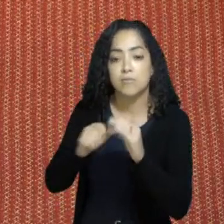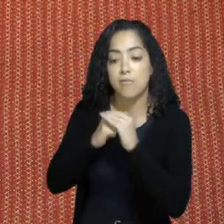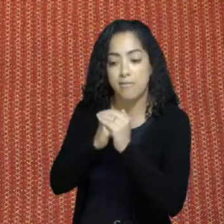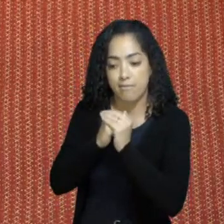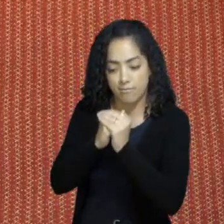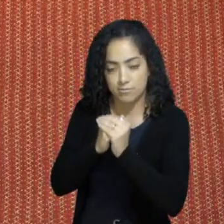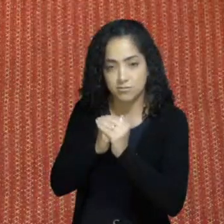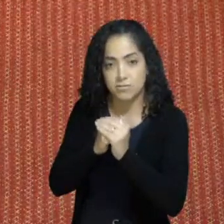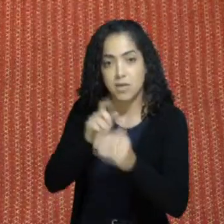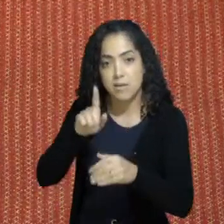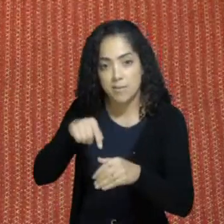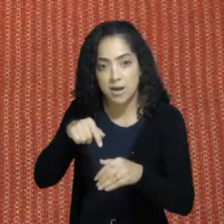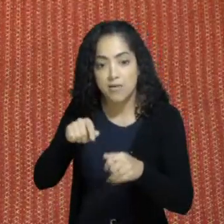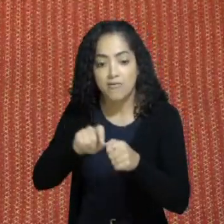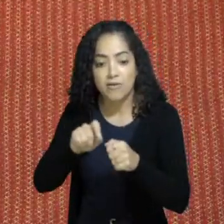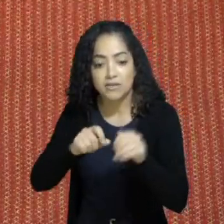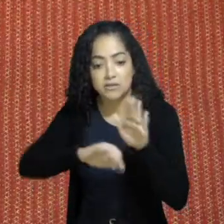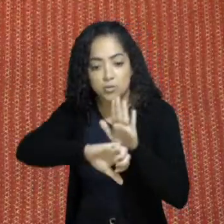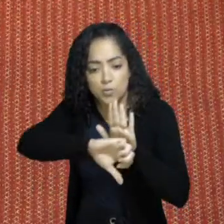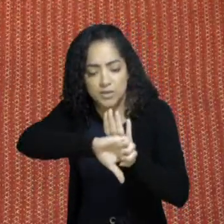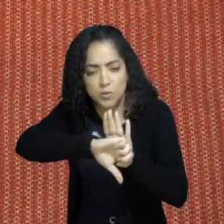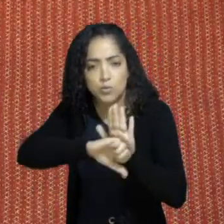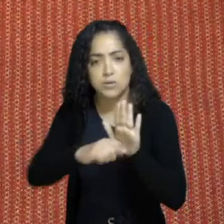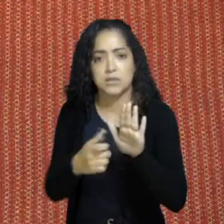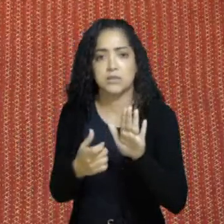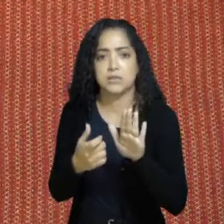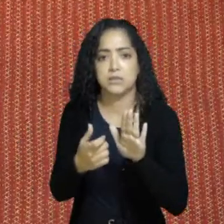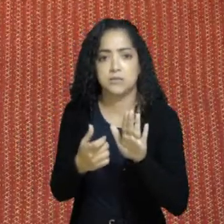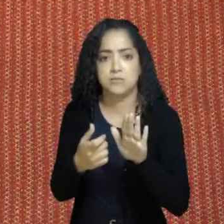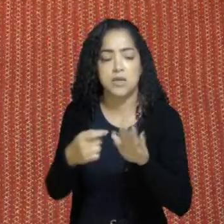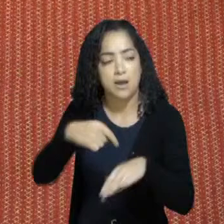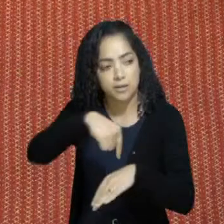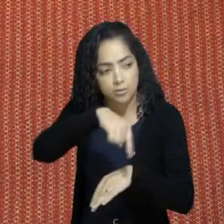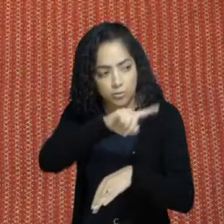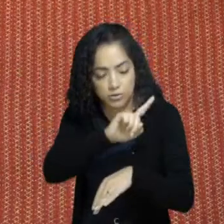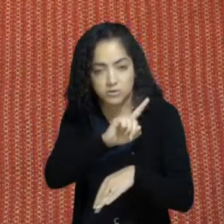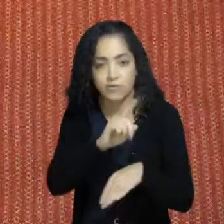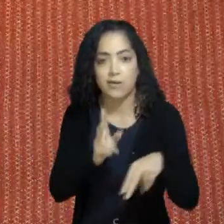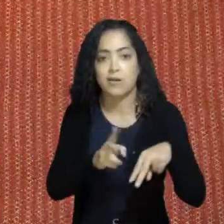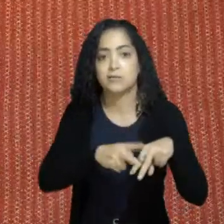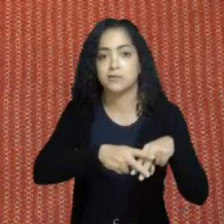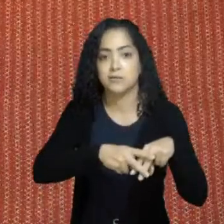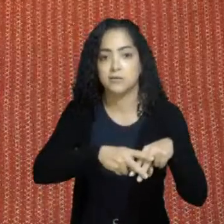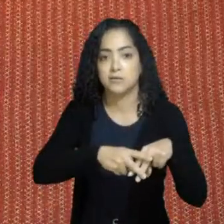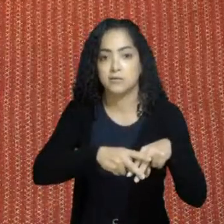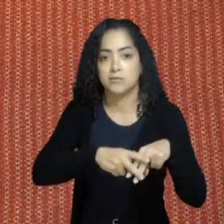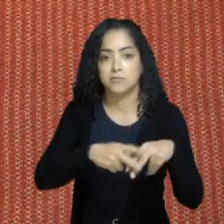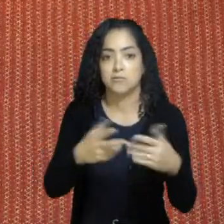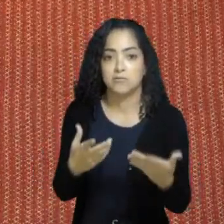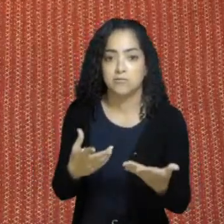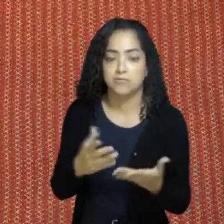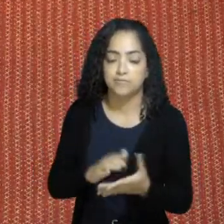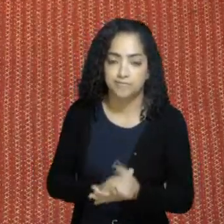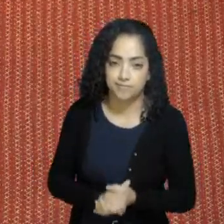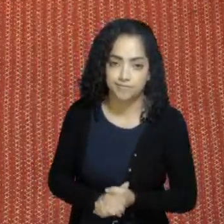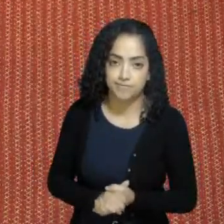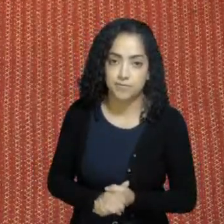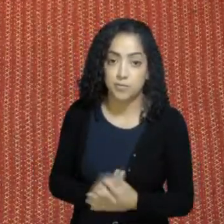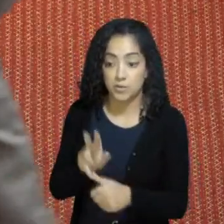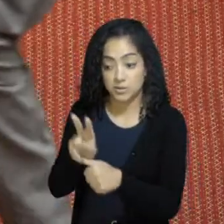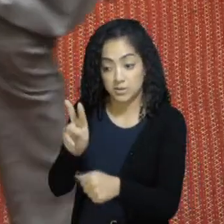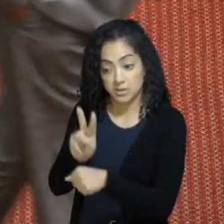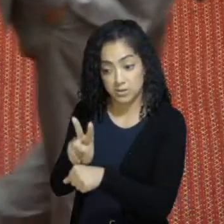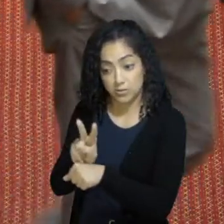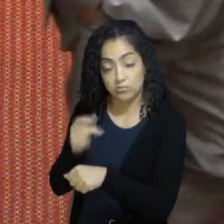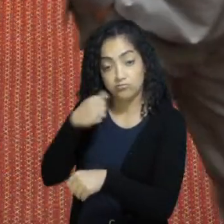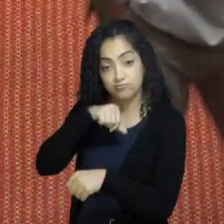cometer um crime e ele vai para um lugar de descanso e aprendizagem longe desse inferno que é ser cuidado por uma